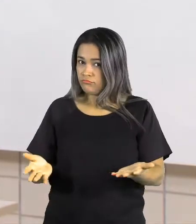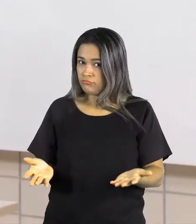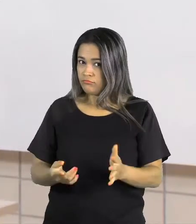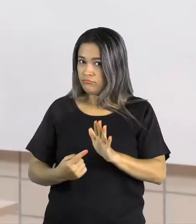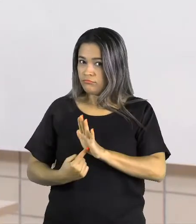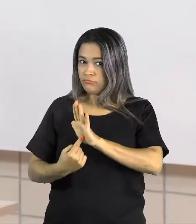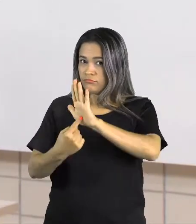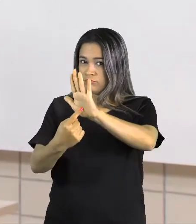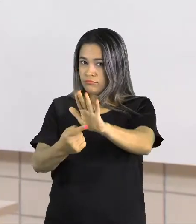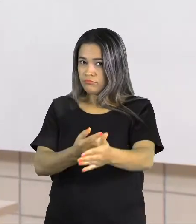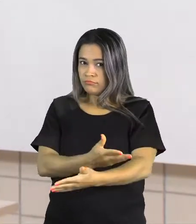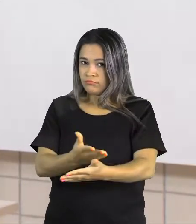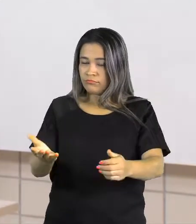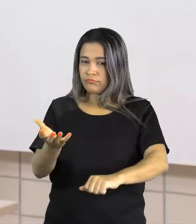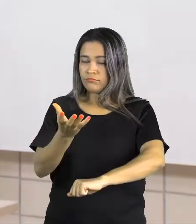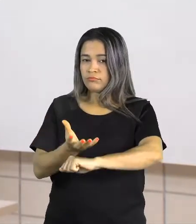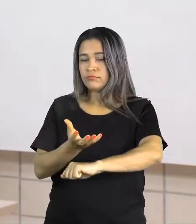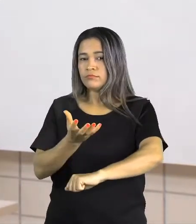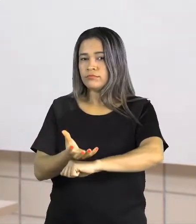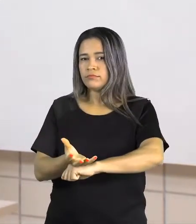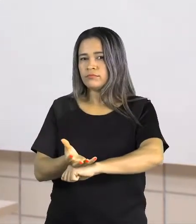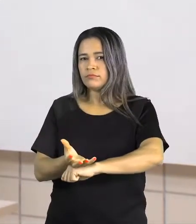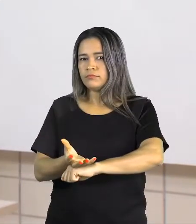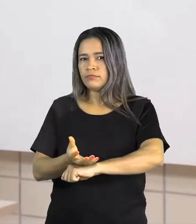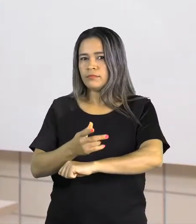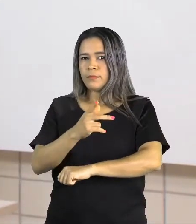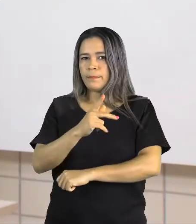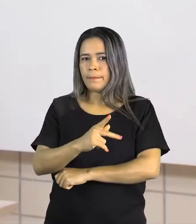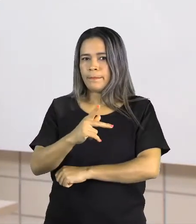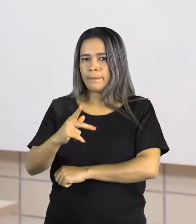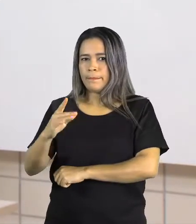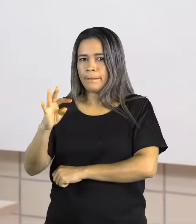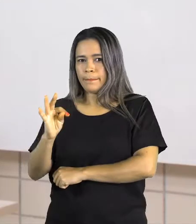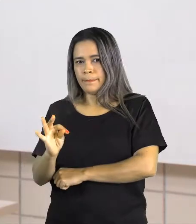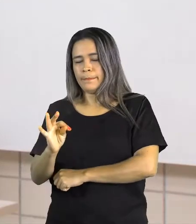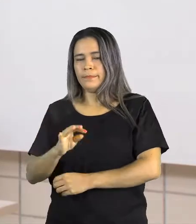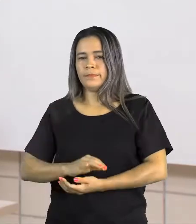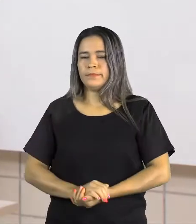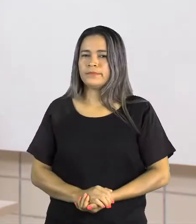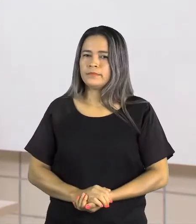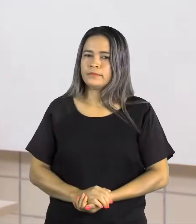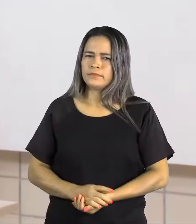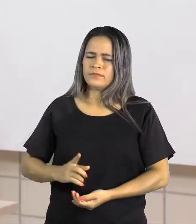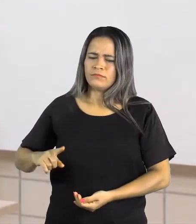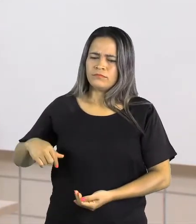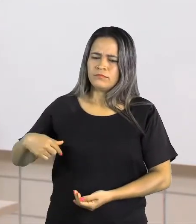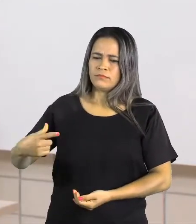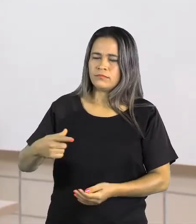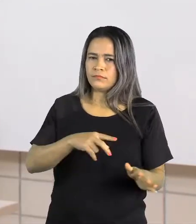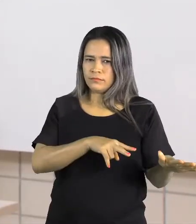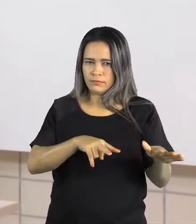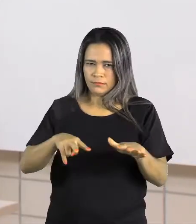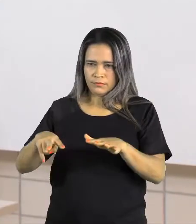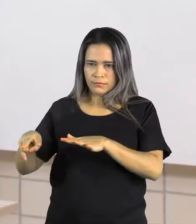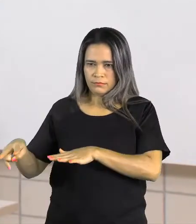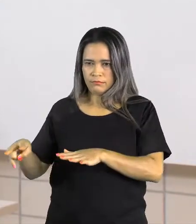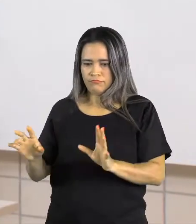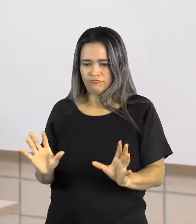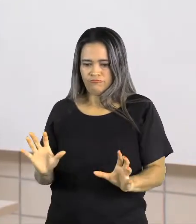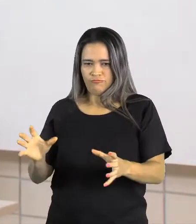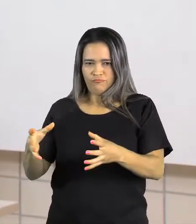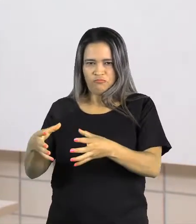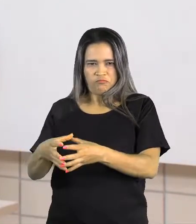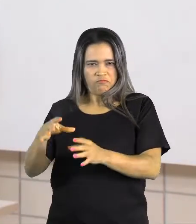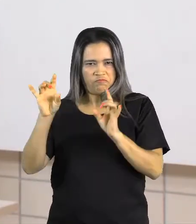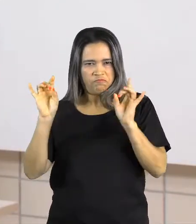apresentar para vocês o componente curricular de PPT. Durante a semana, nós temos uma equipe bem especial